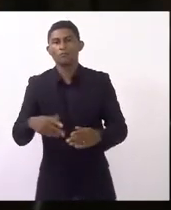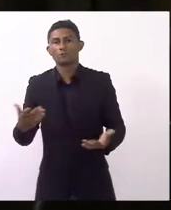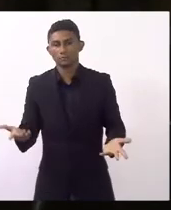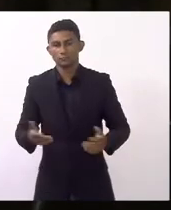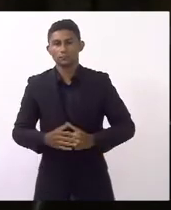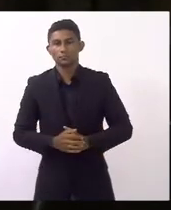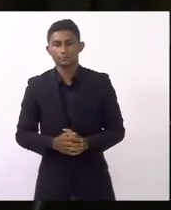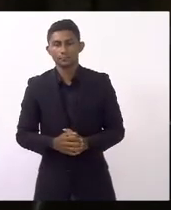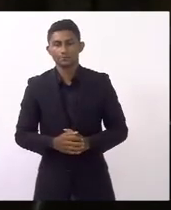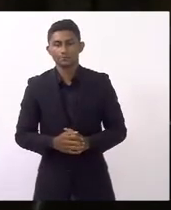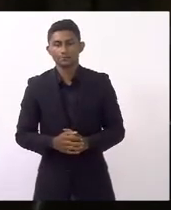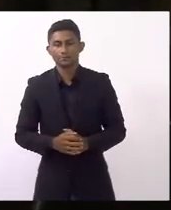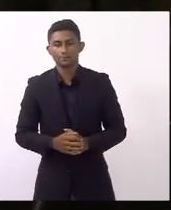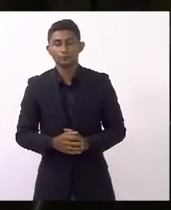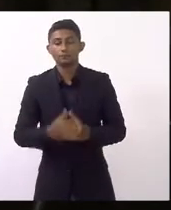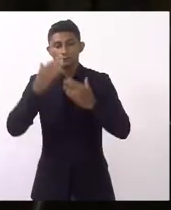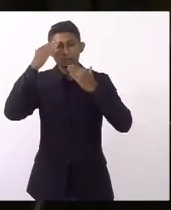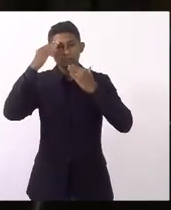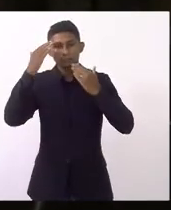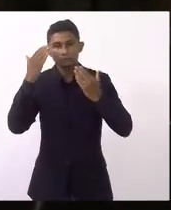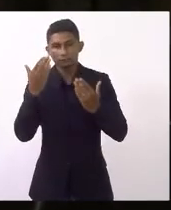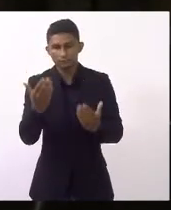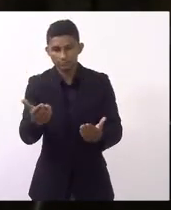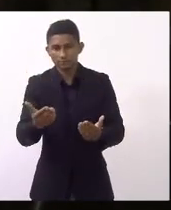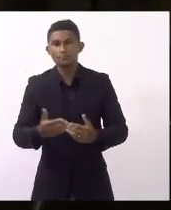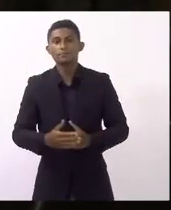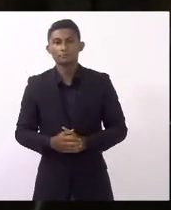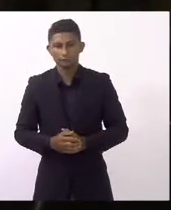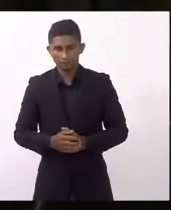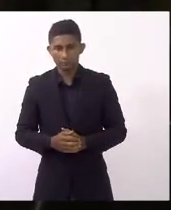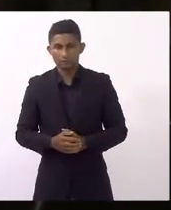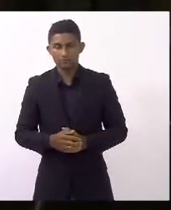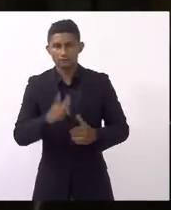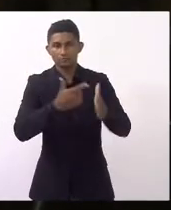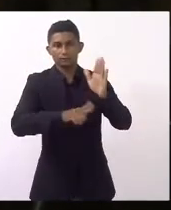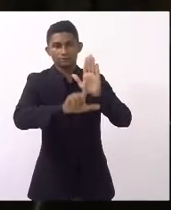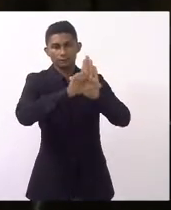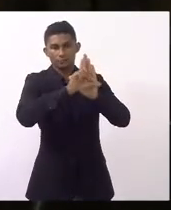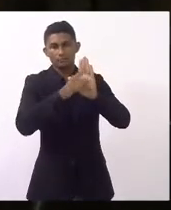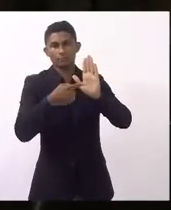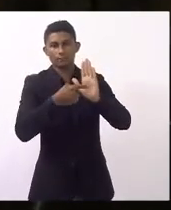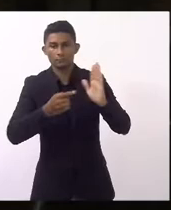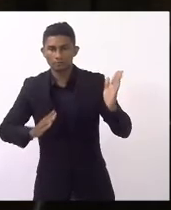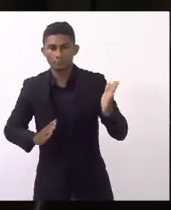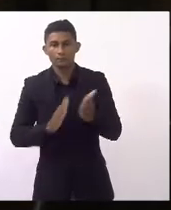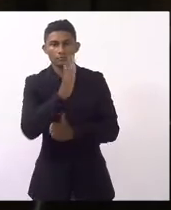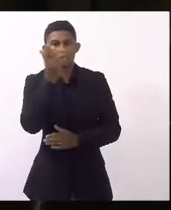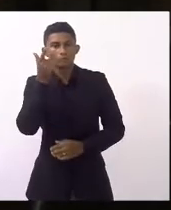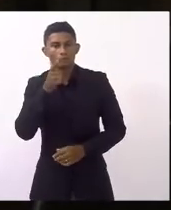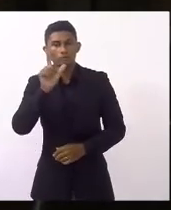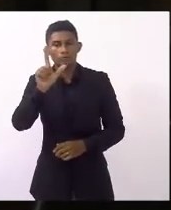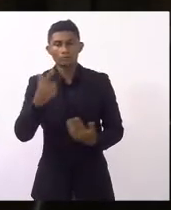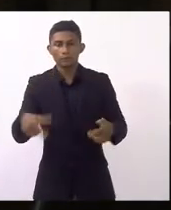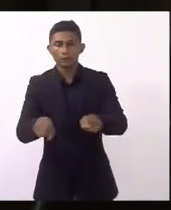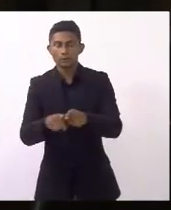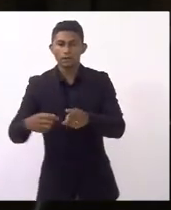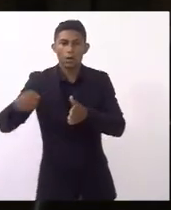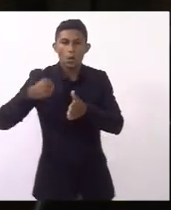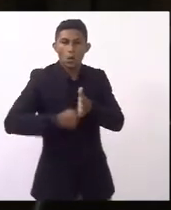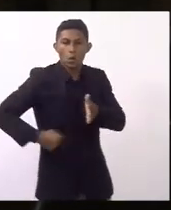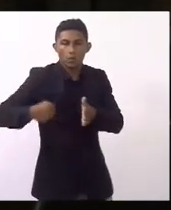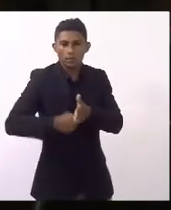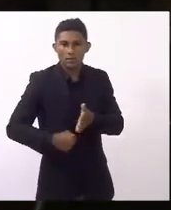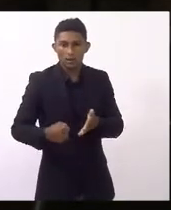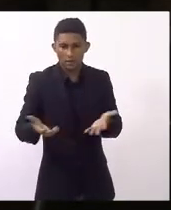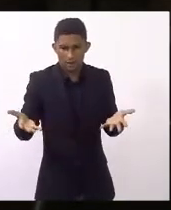é agradecer que essa lei for sancionada agradecer a luta que